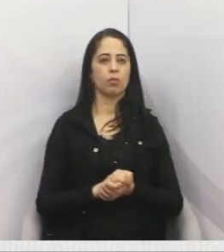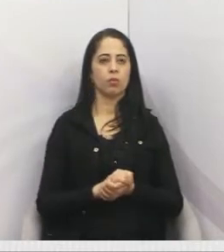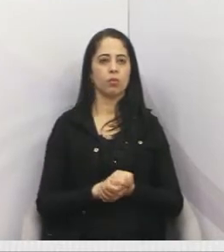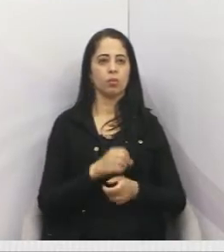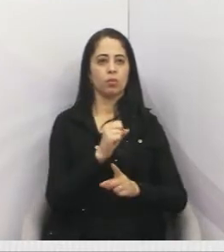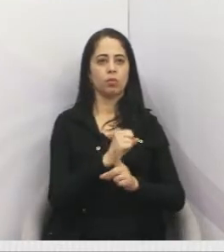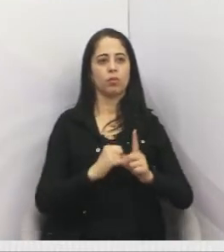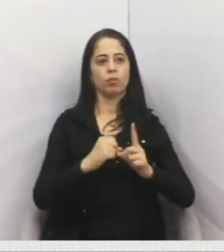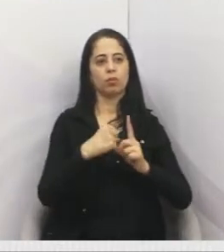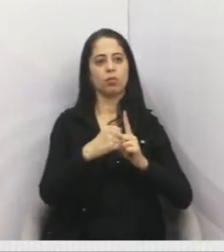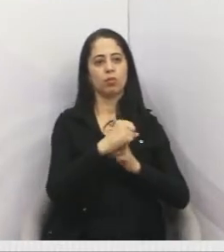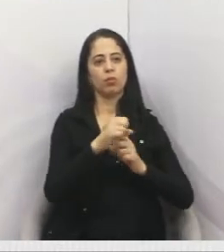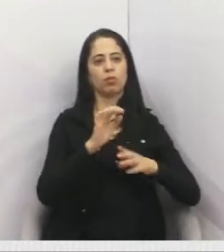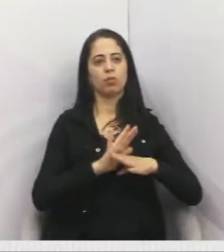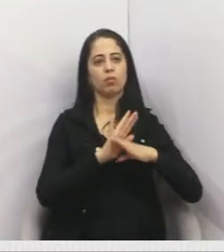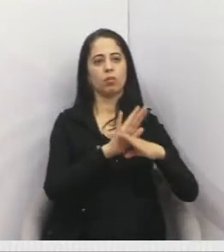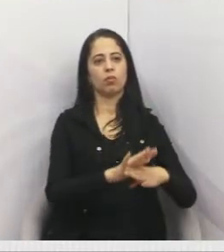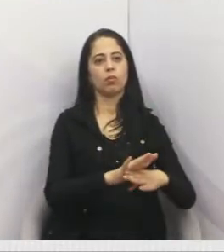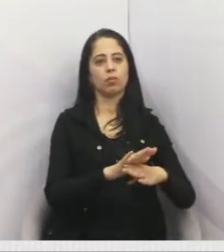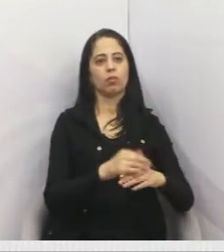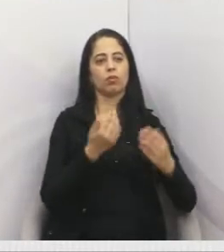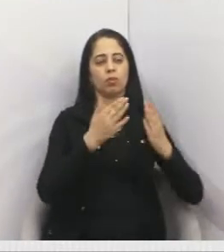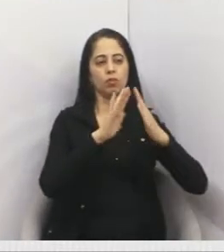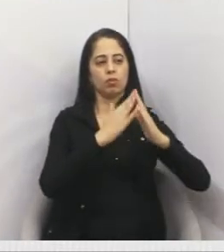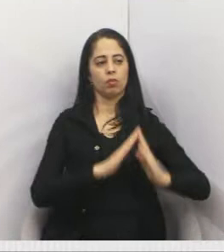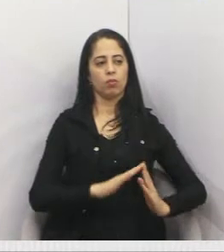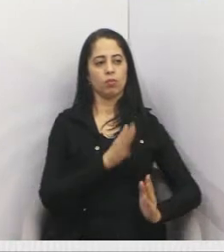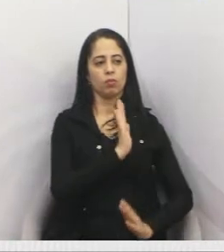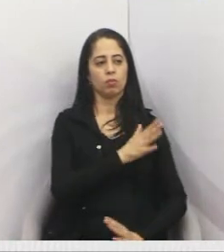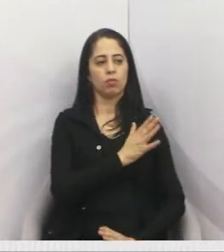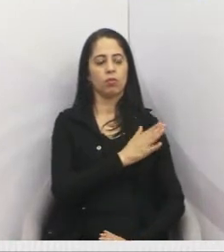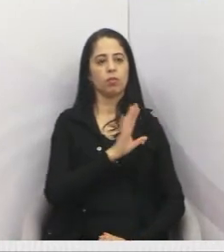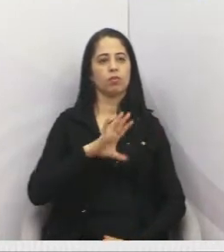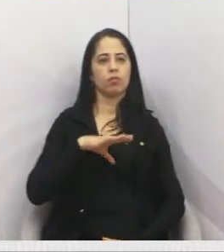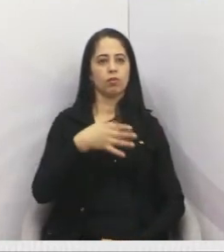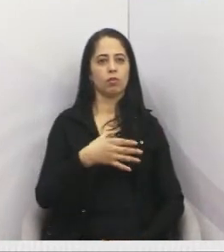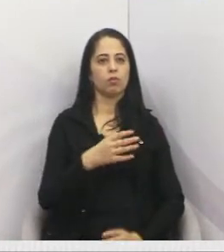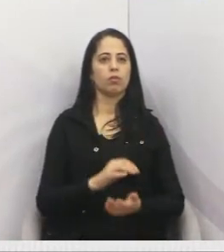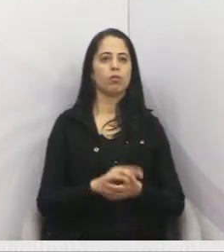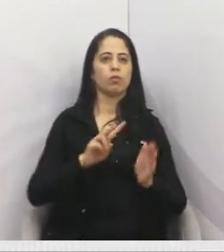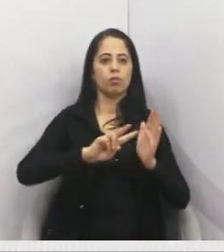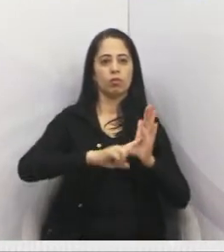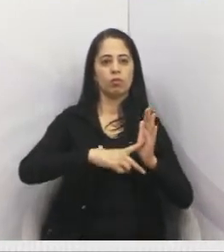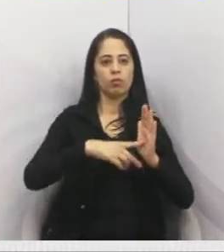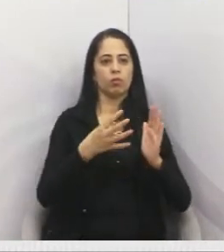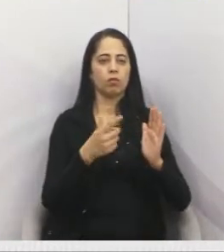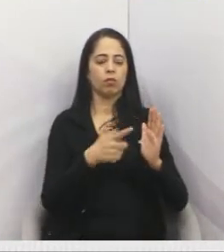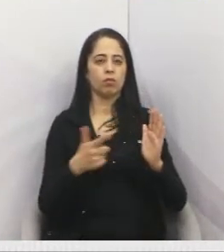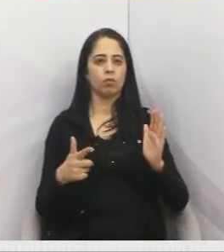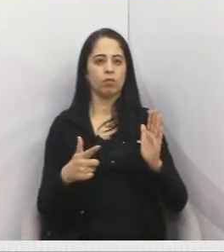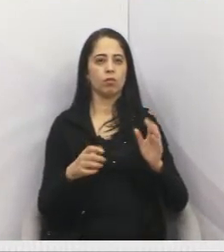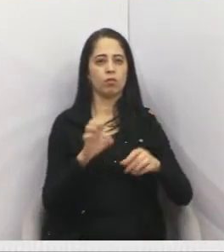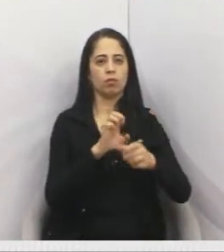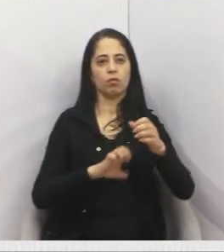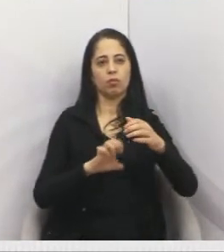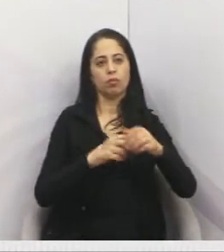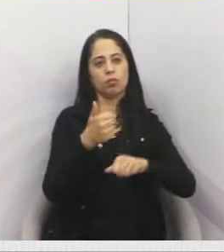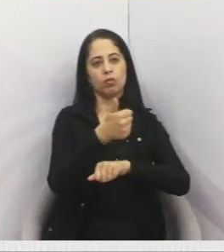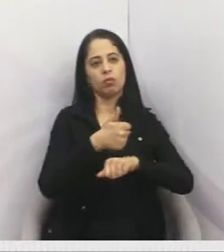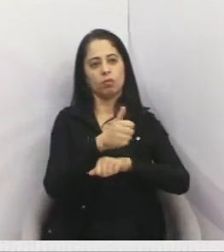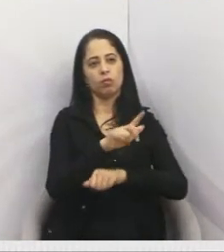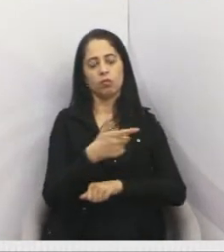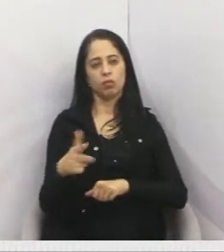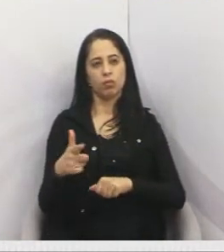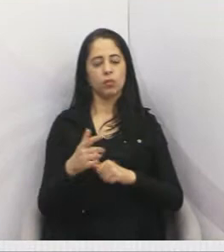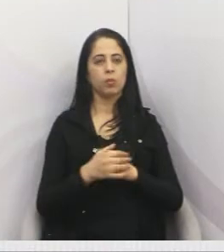Movimentos populares e ou coletivos, Quilombo Coração Valente, entidade de classe sindical em branco, empresas ou entidades